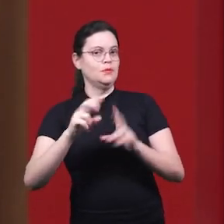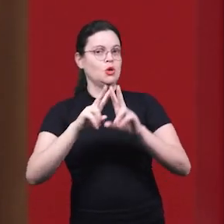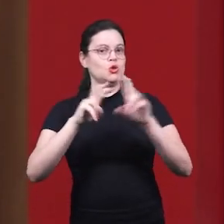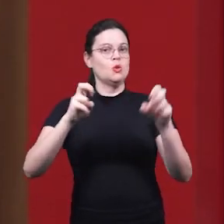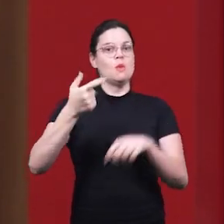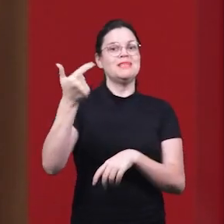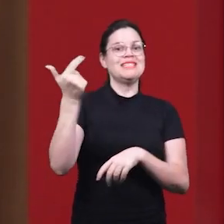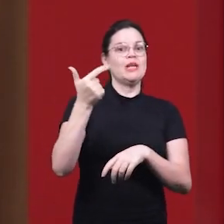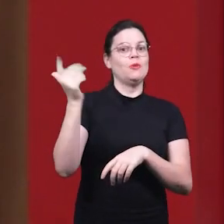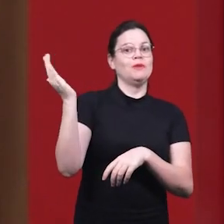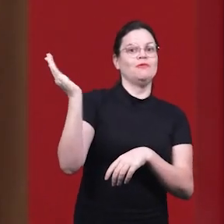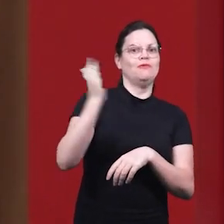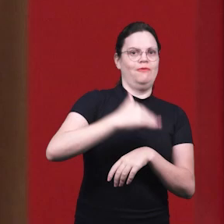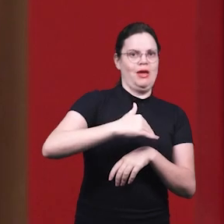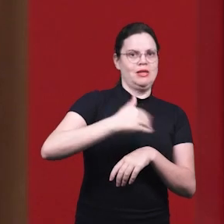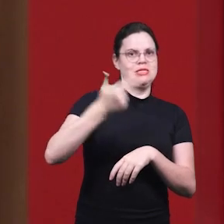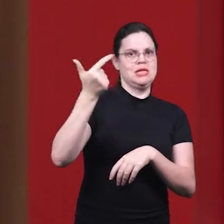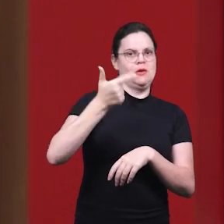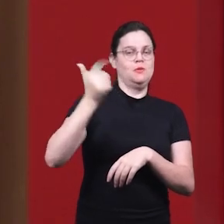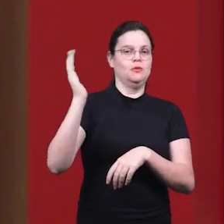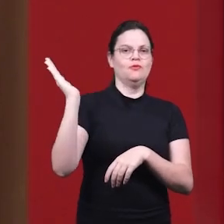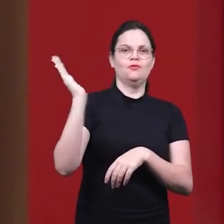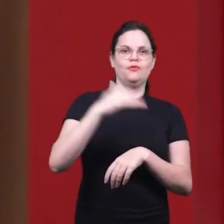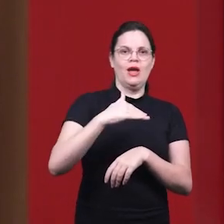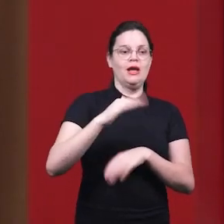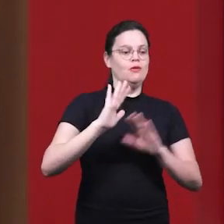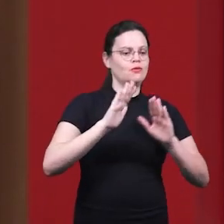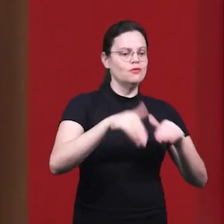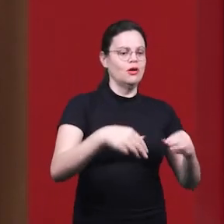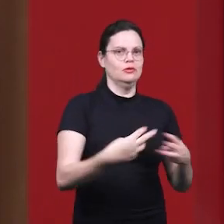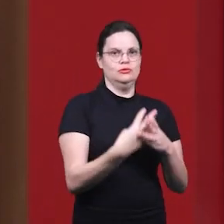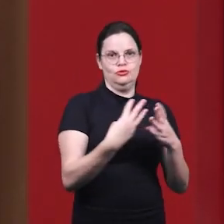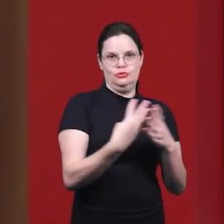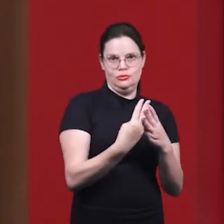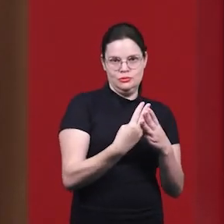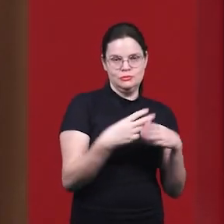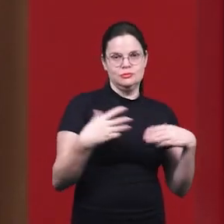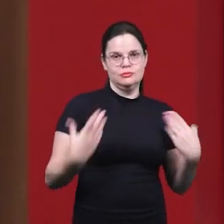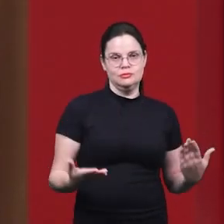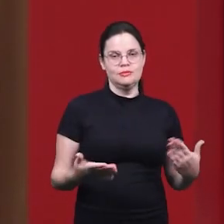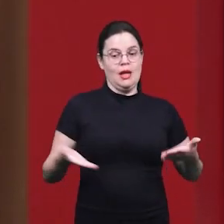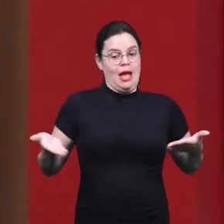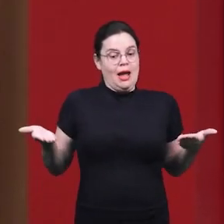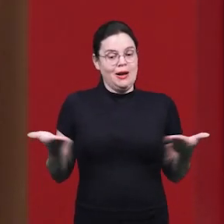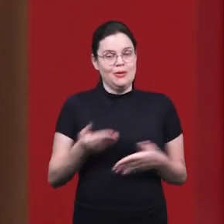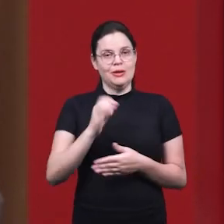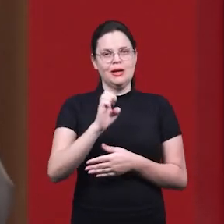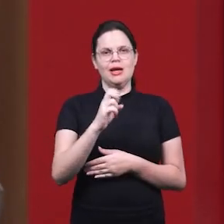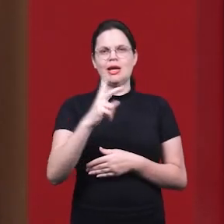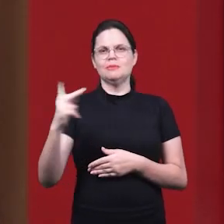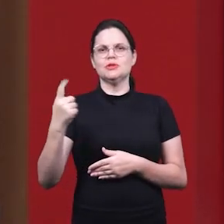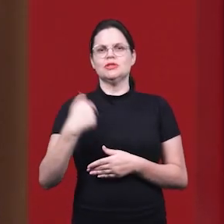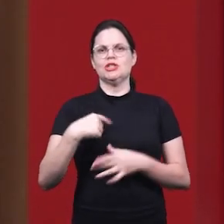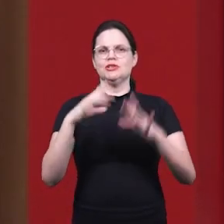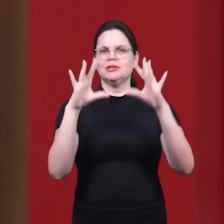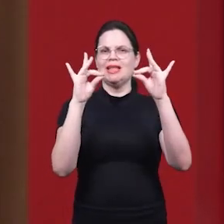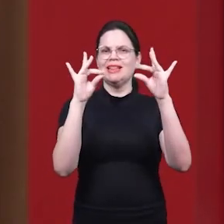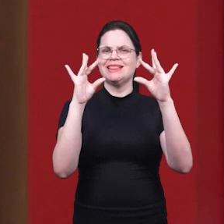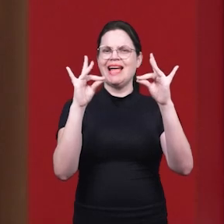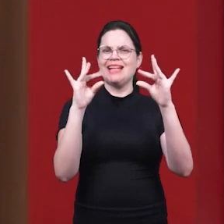falamos sobre a segunda vinda, quando ele virá somente para os judeus. Pretendemos agora, nesse episódio, fazer uma série